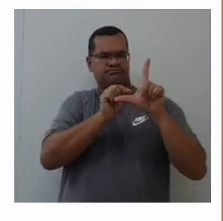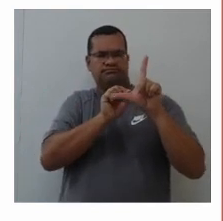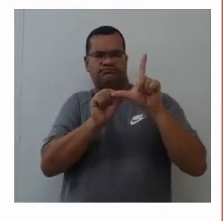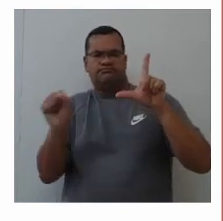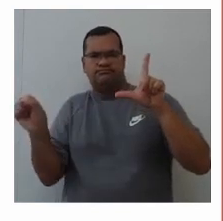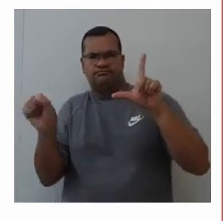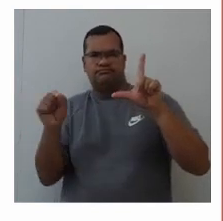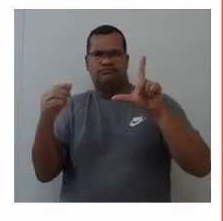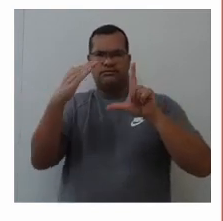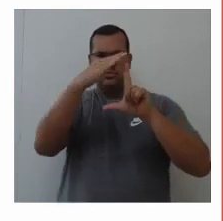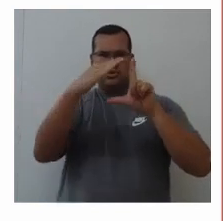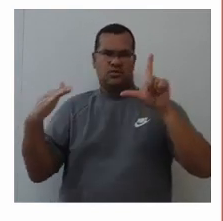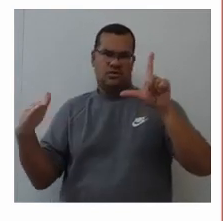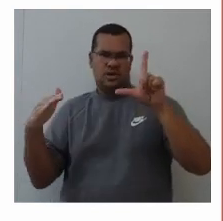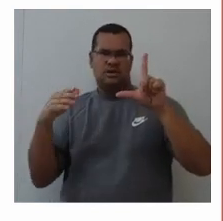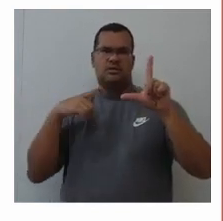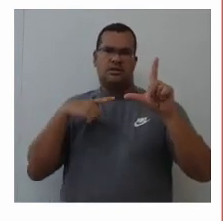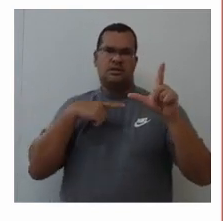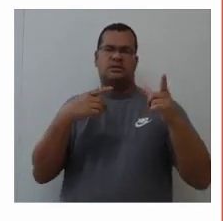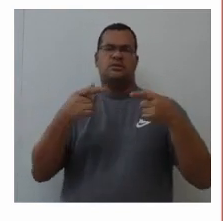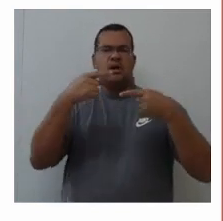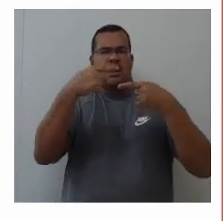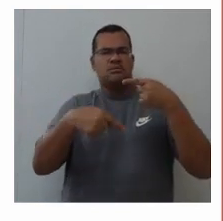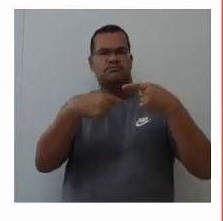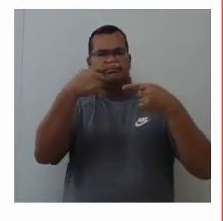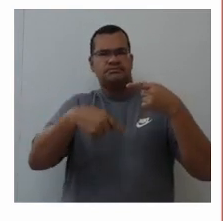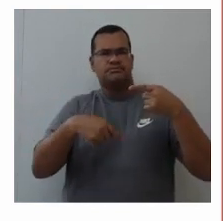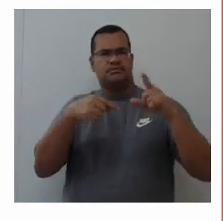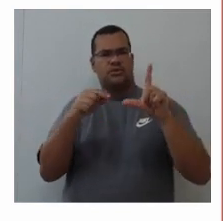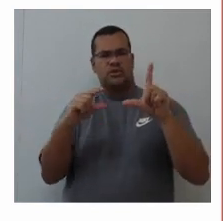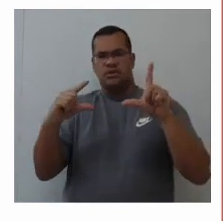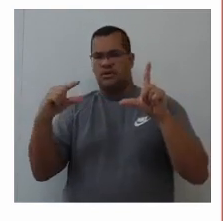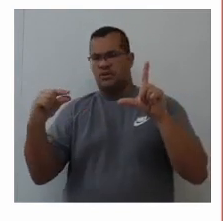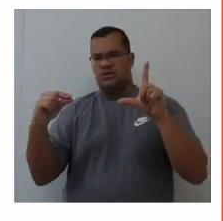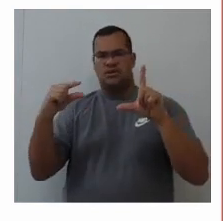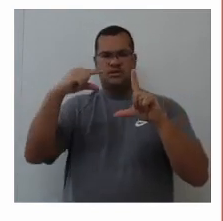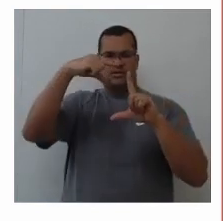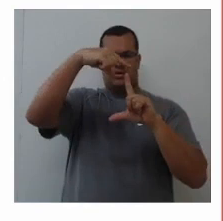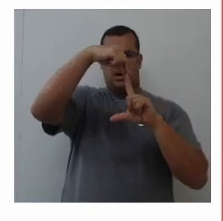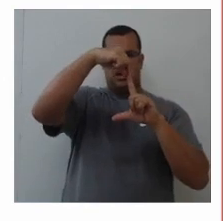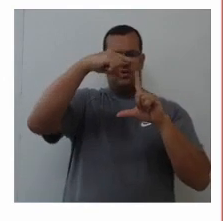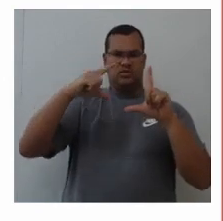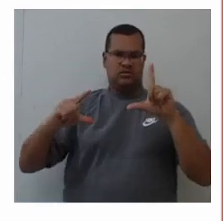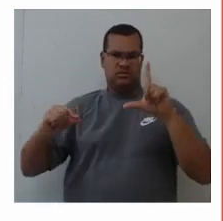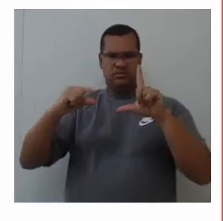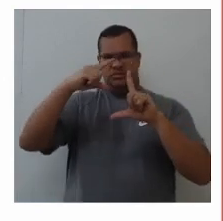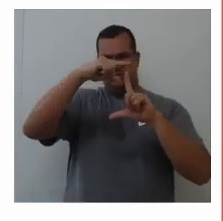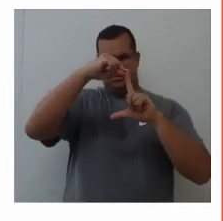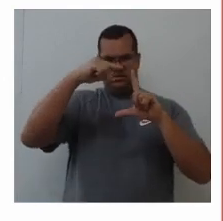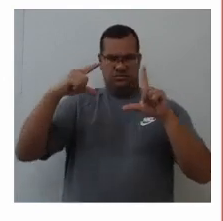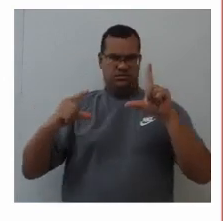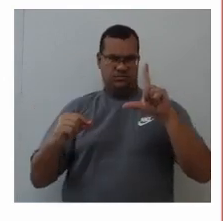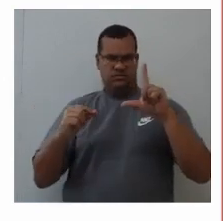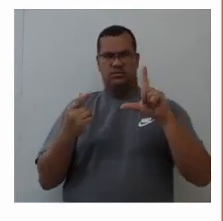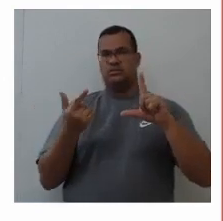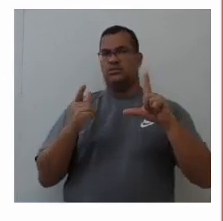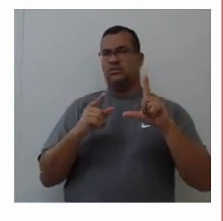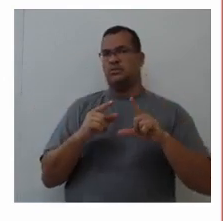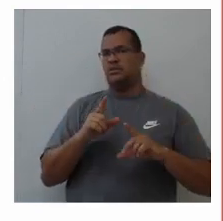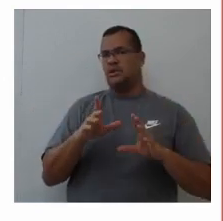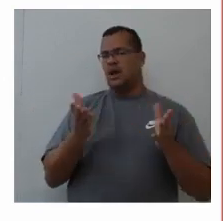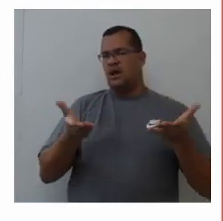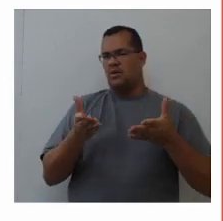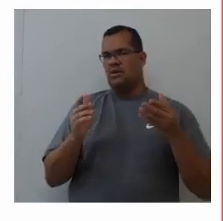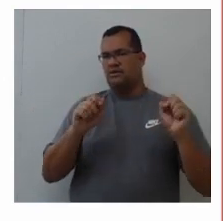retângulo, observando-se uma relação com os ângulos agudos desse triângulo. Perceba o que eu quero mostrar para você agora nessa tela